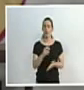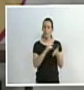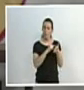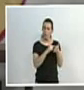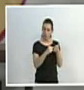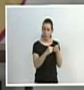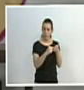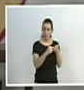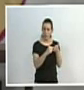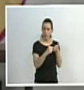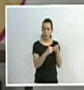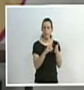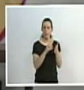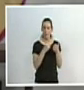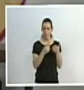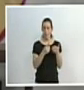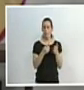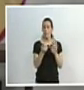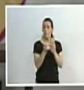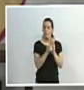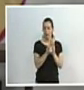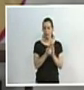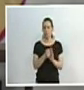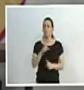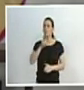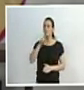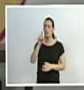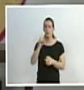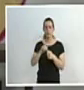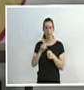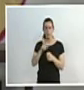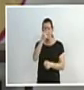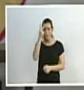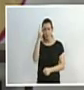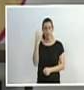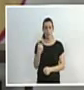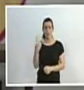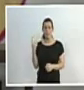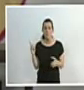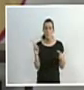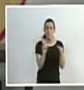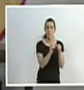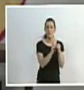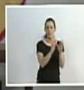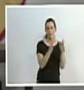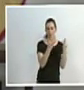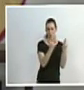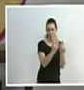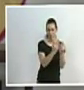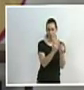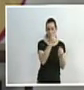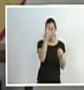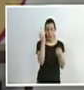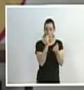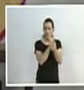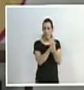o lema do Serene. Deus faz com que o solitário more em família, tira os